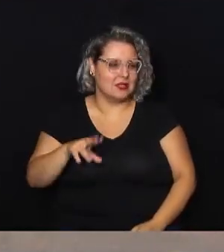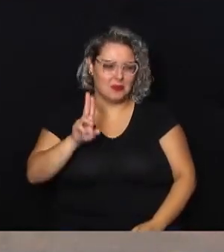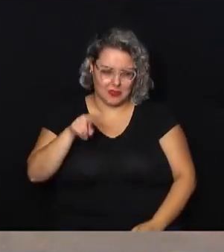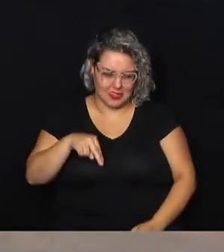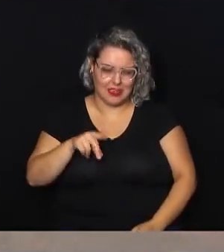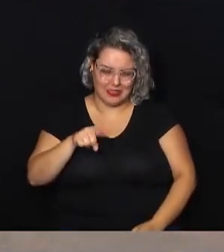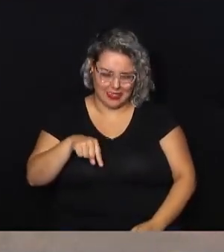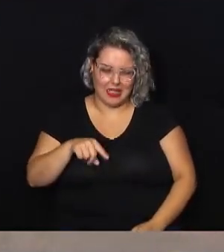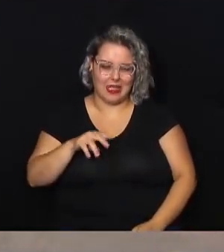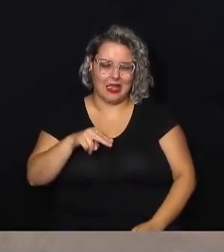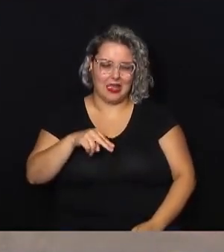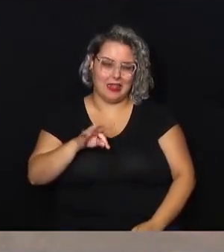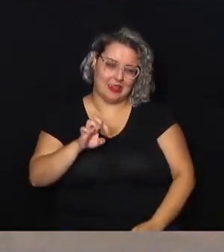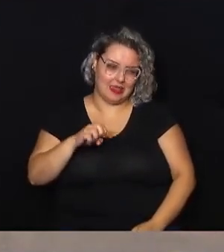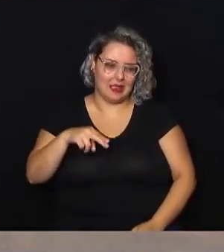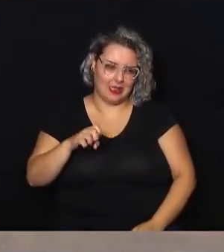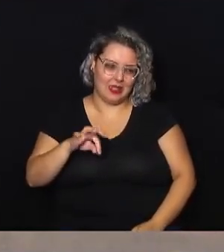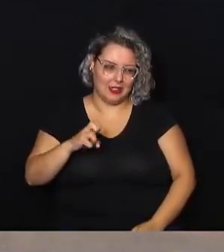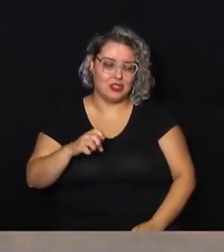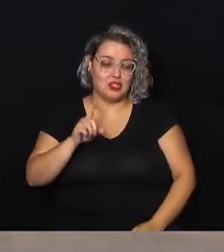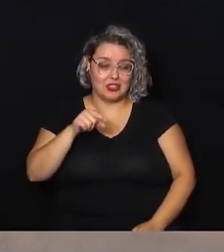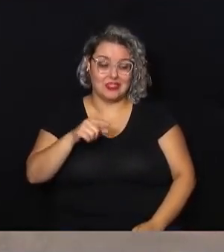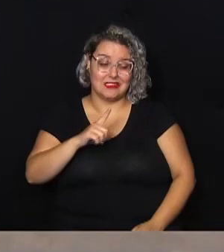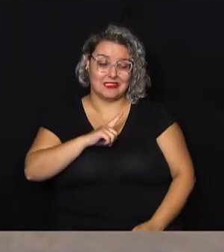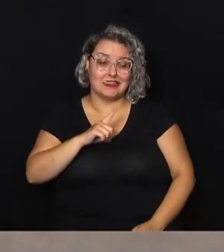que é sempre fundamental que haja